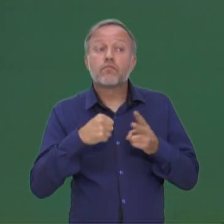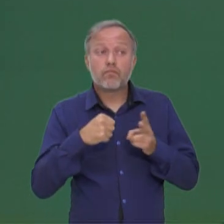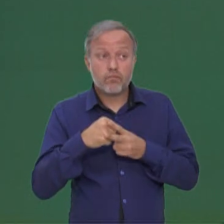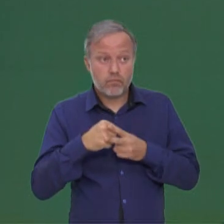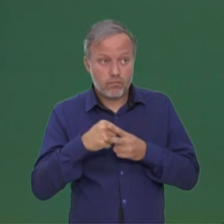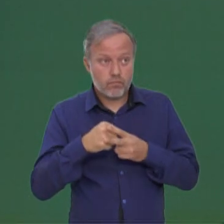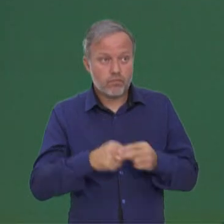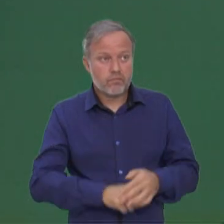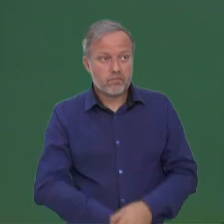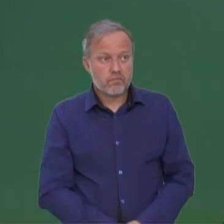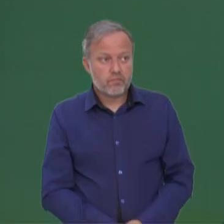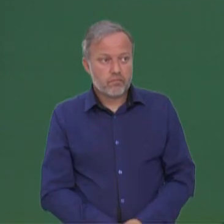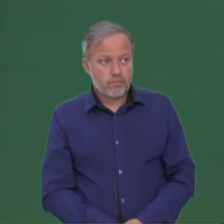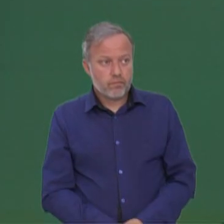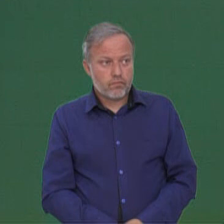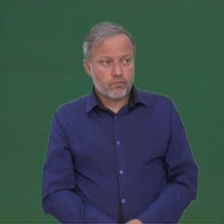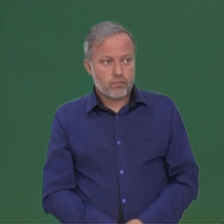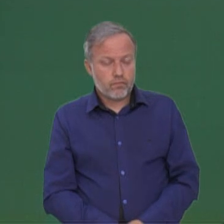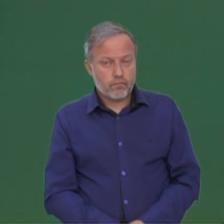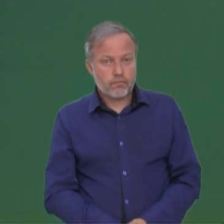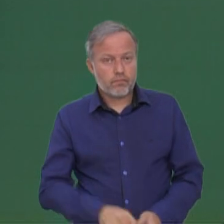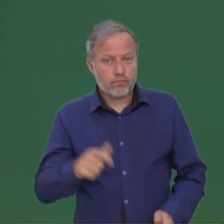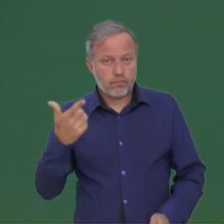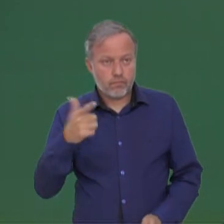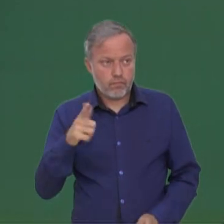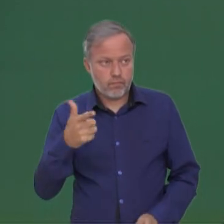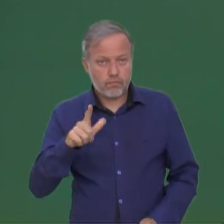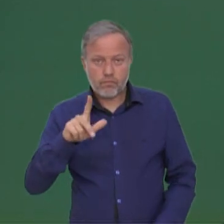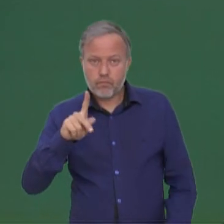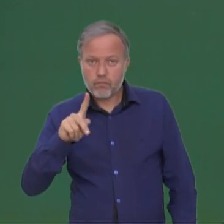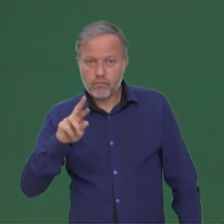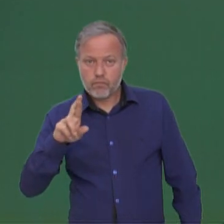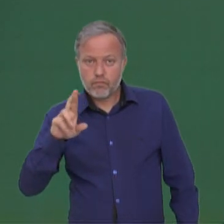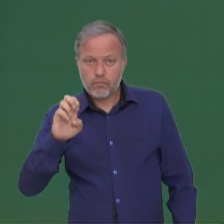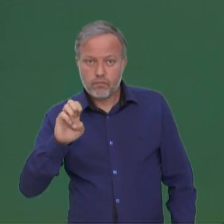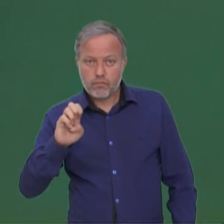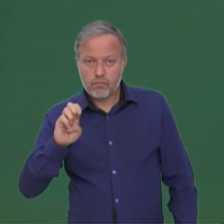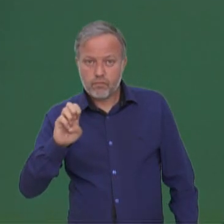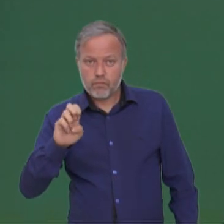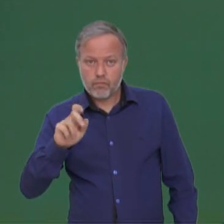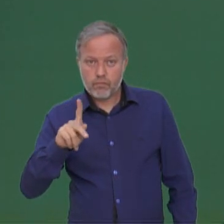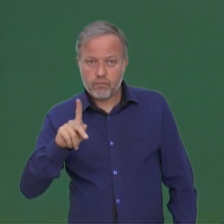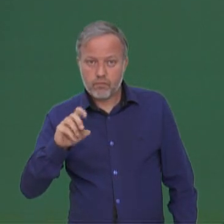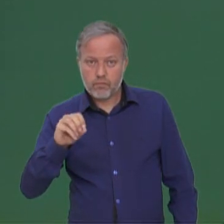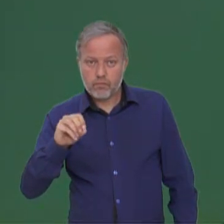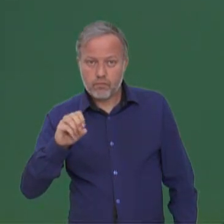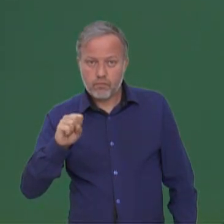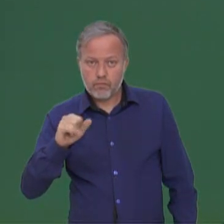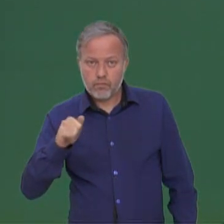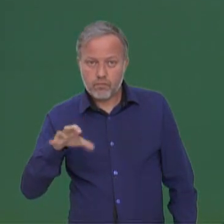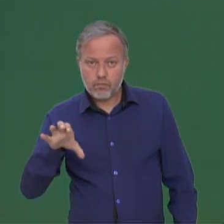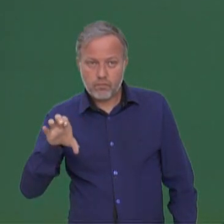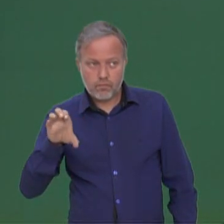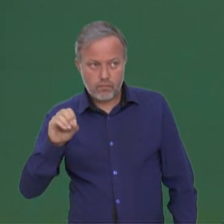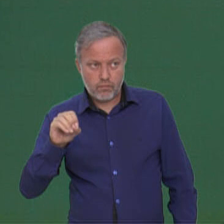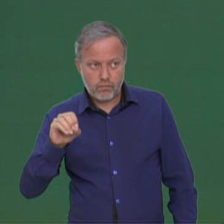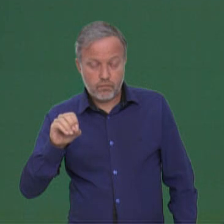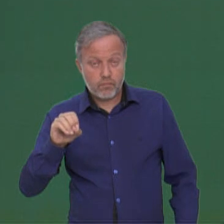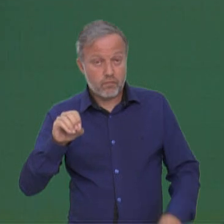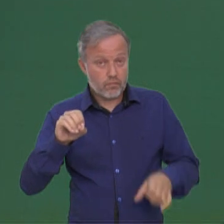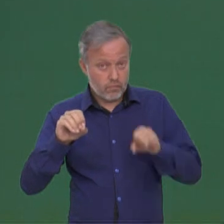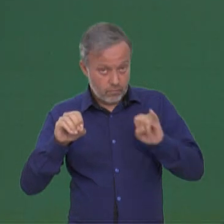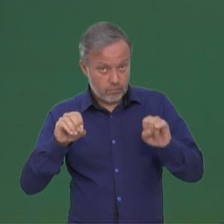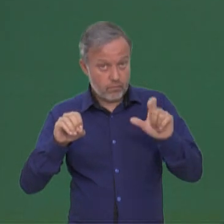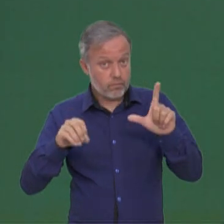verbo, certo? Não haverá preposição, obviamente, se ele é um verbo transitivo direto, é porque